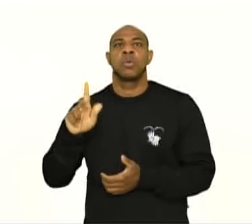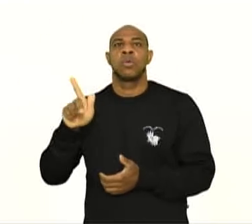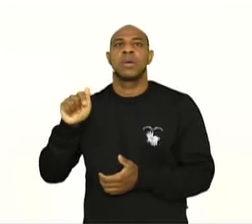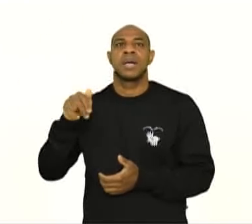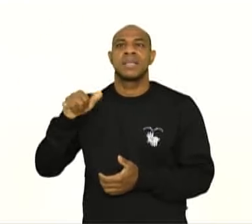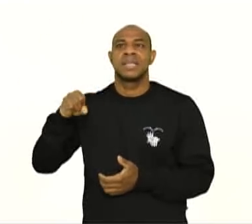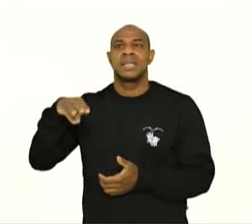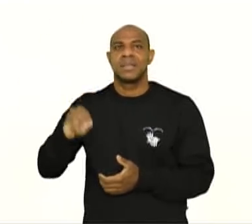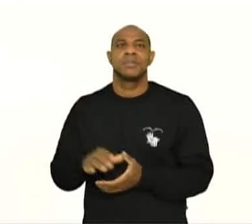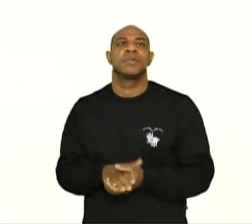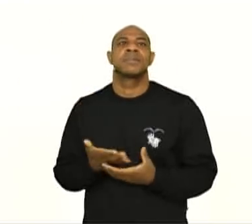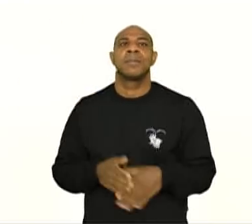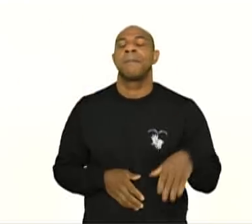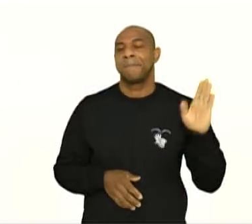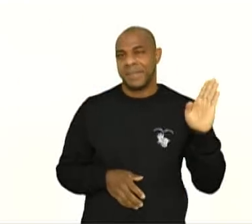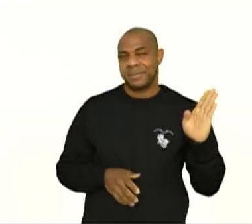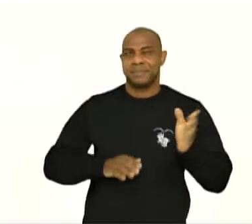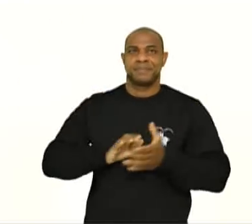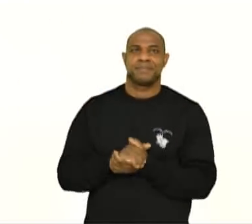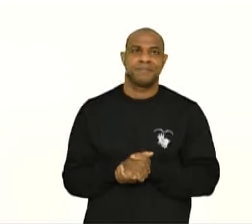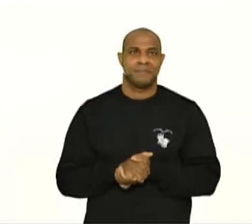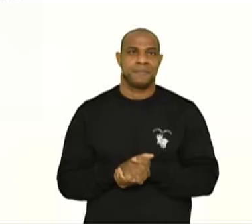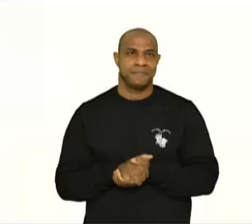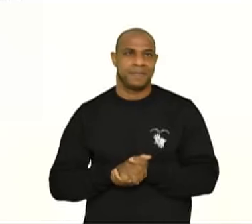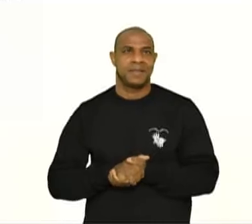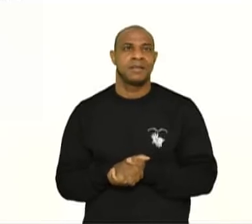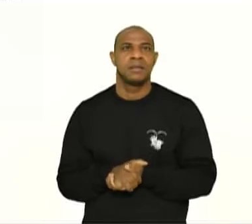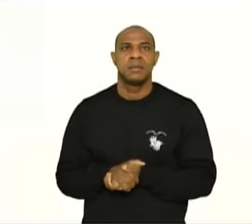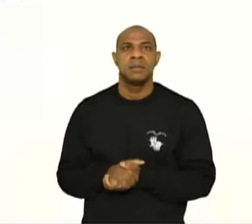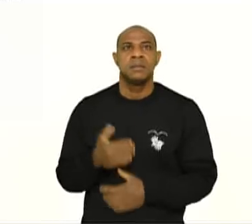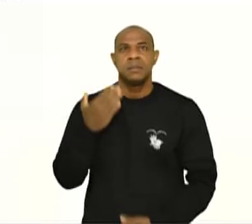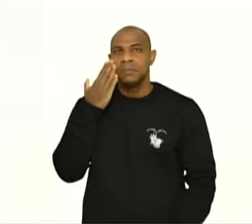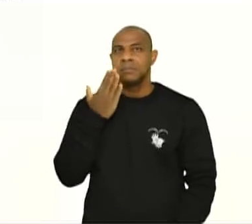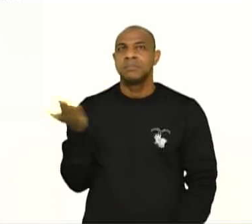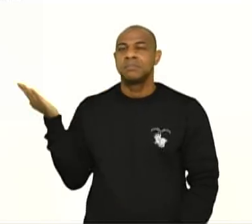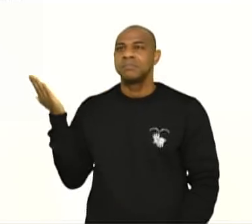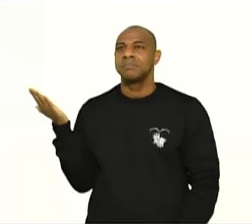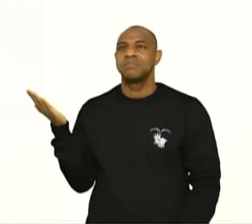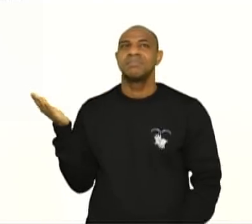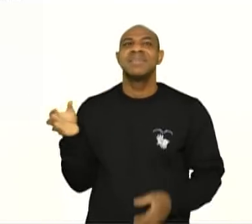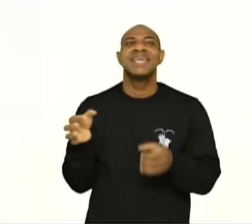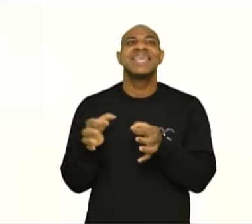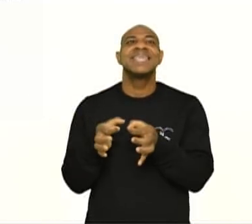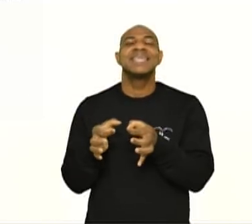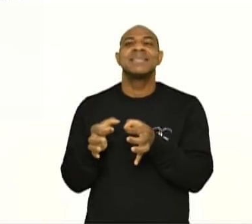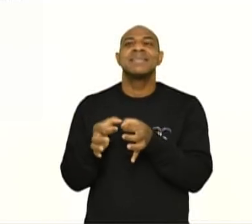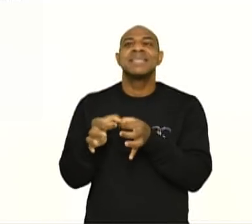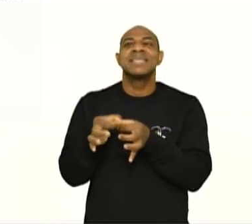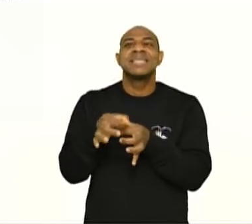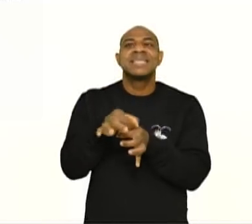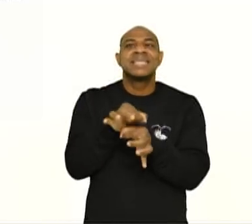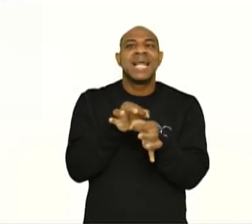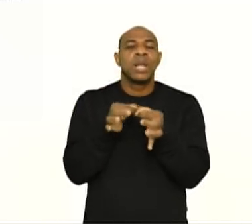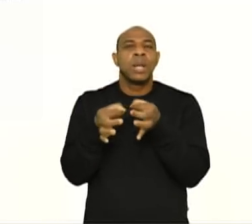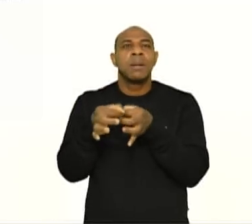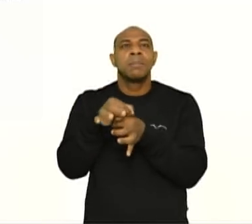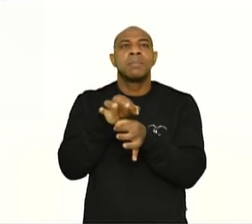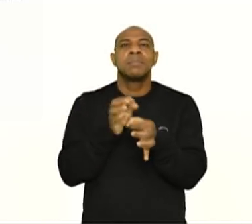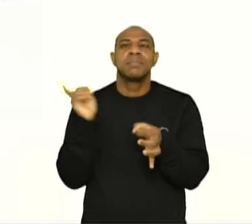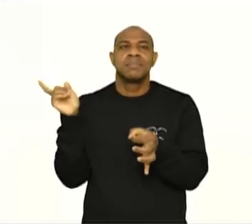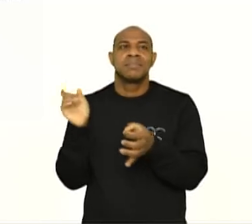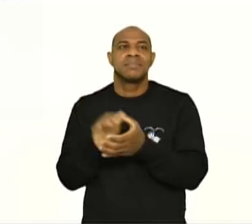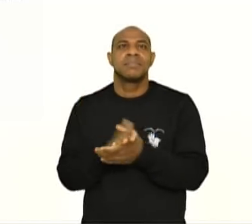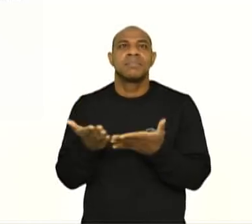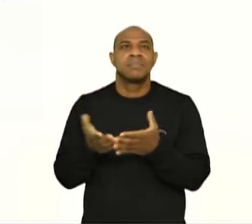Portanto, a resposta, a letra B. Muito bem, vamos lá, gente. Célula, tá? A célula é o seguinte, seria